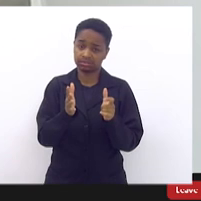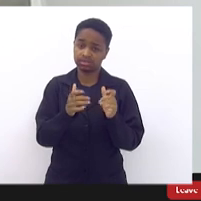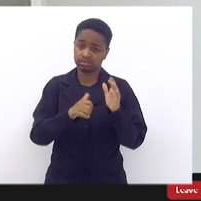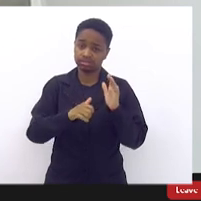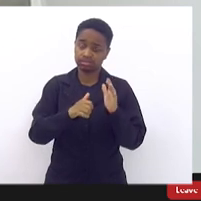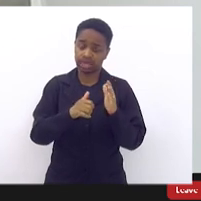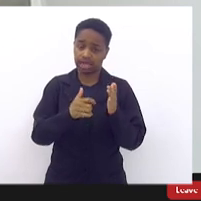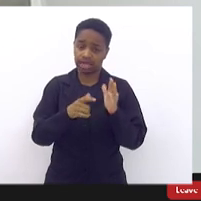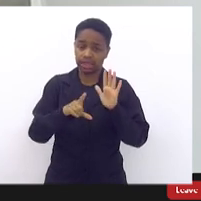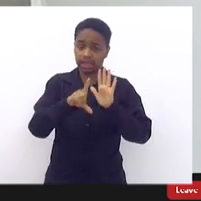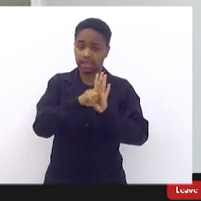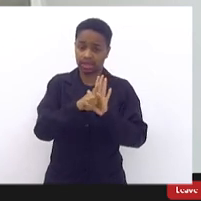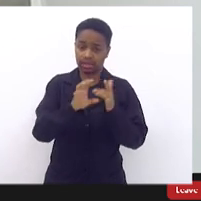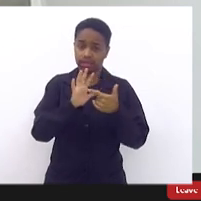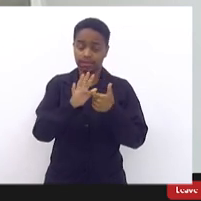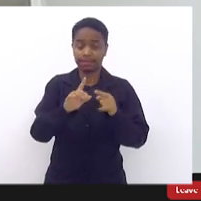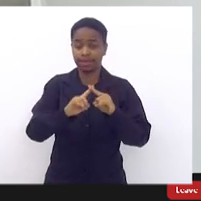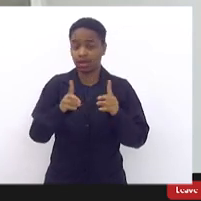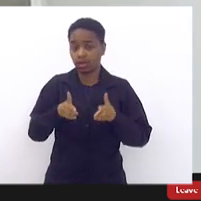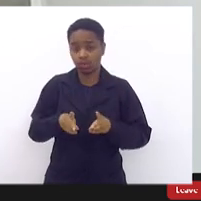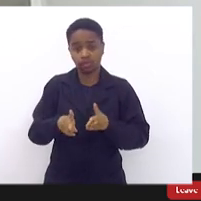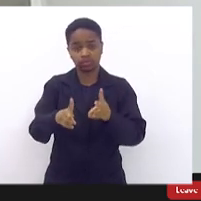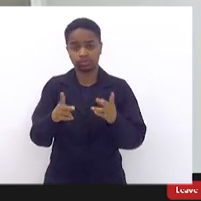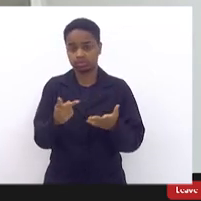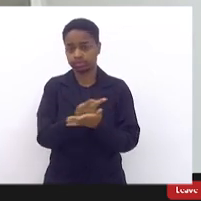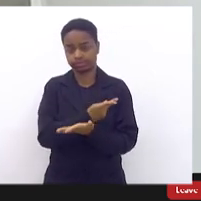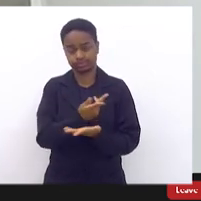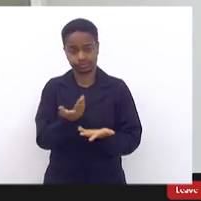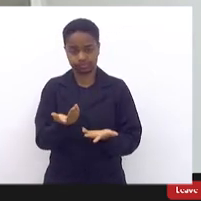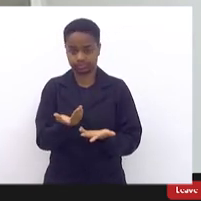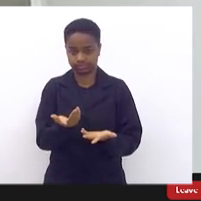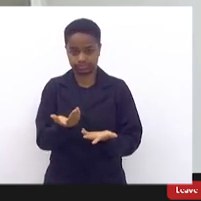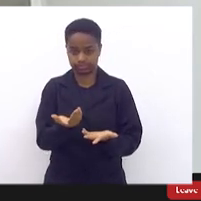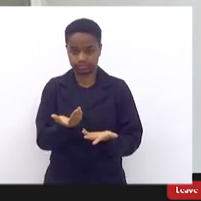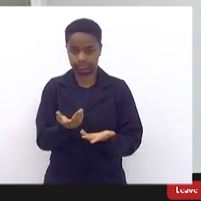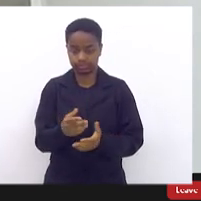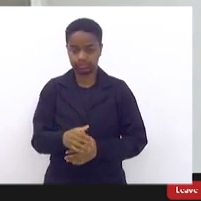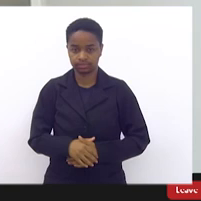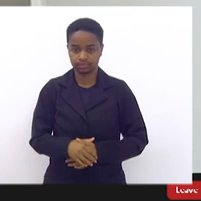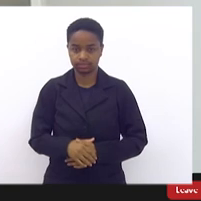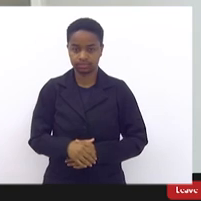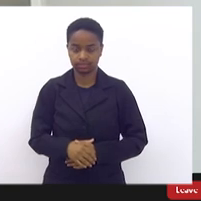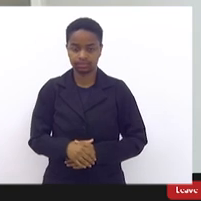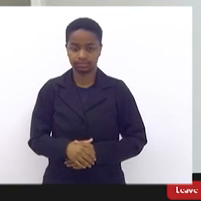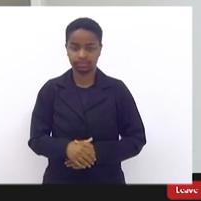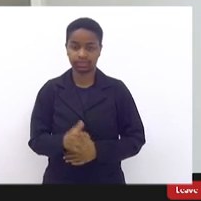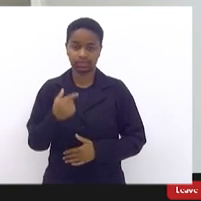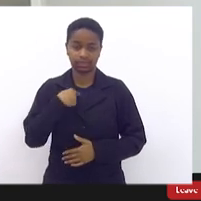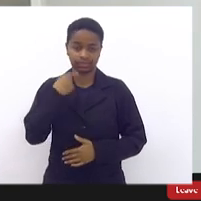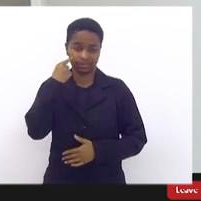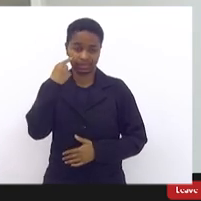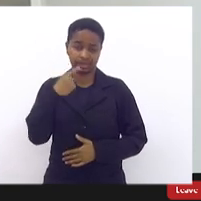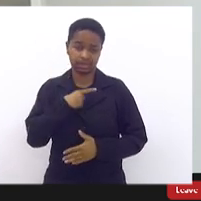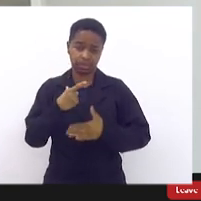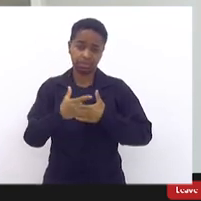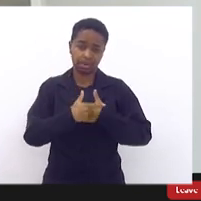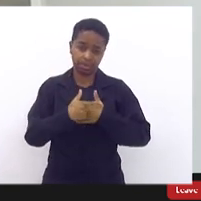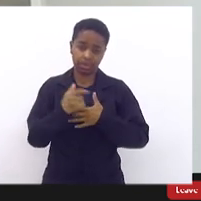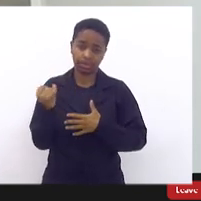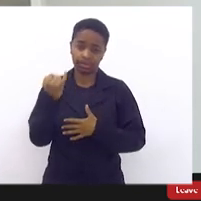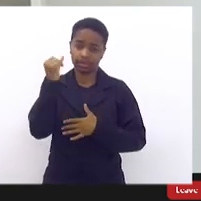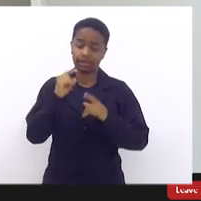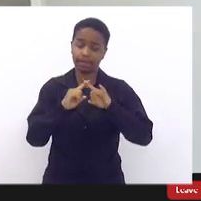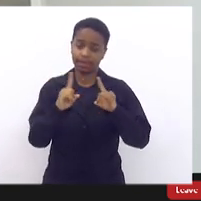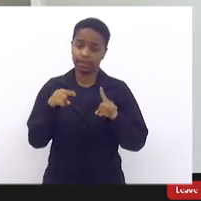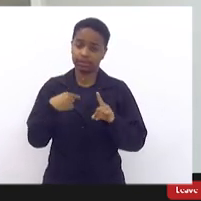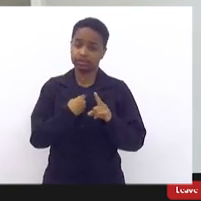previsões, e mesmo assim a gente continua vendo as coisas acontecendo muito, né? Então eu fico nesse lugar de achar que tem um papel, mas que a gente precisa